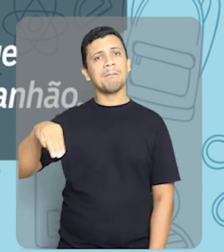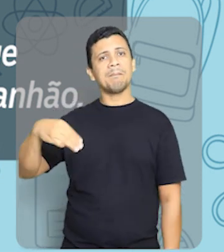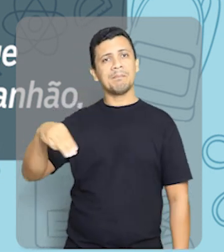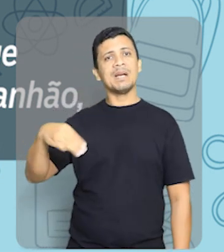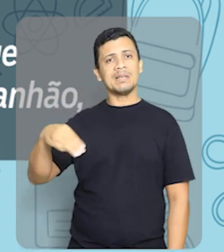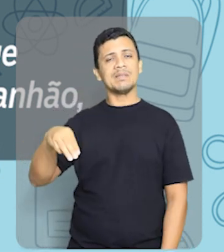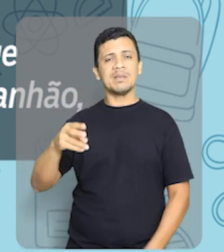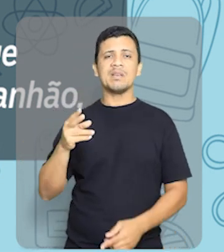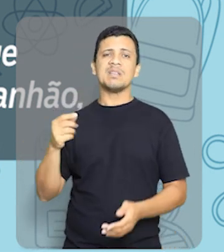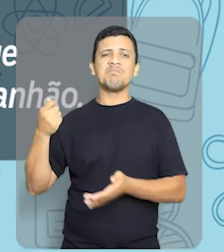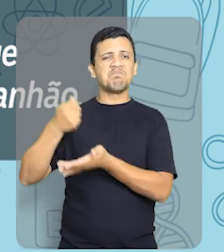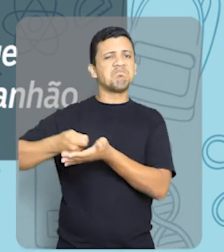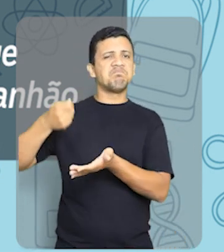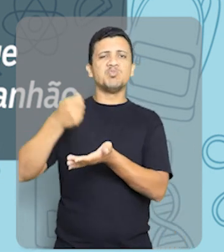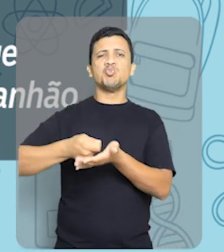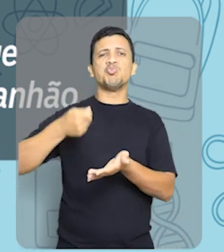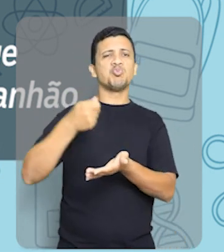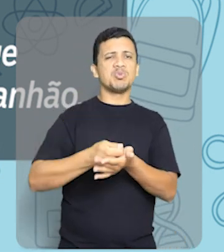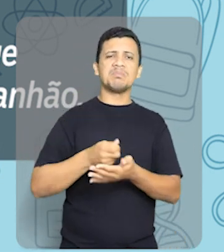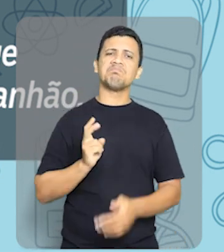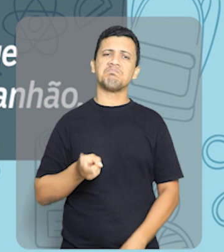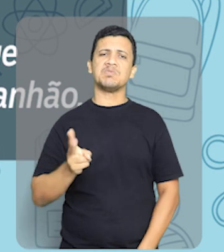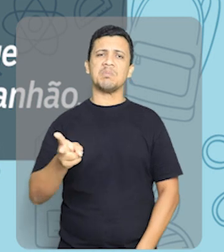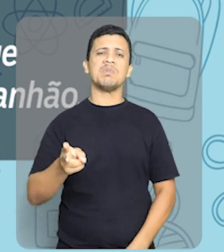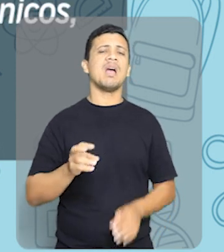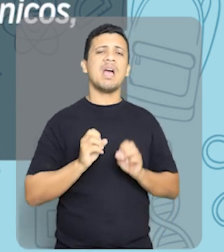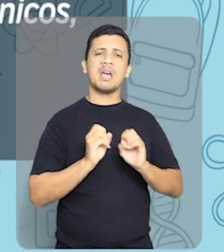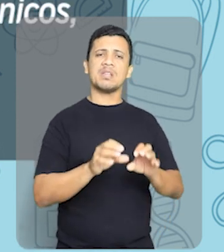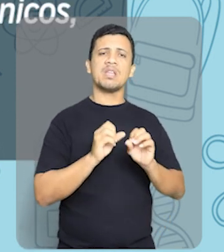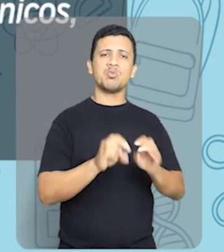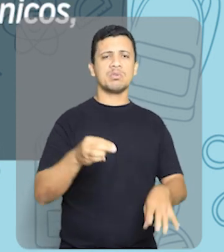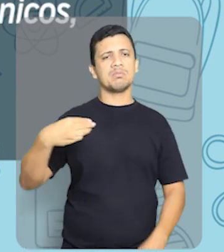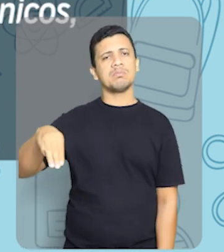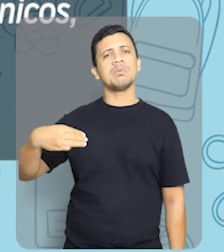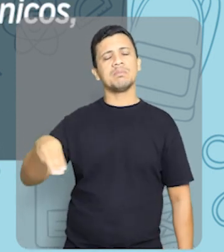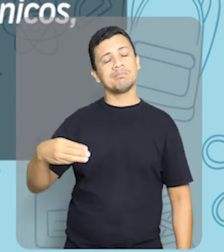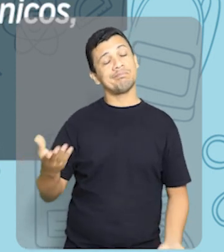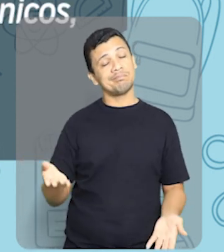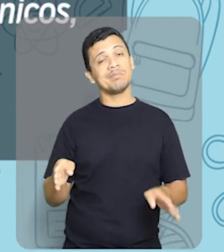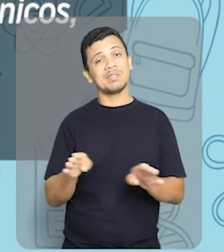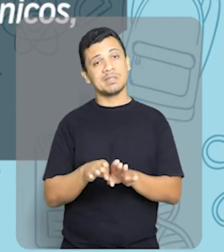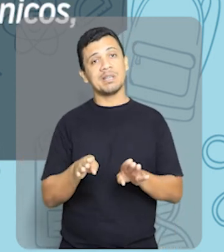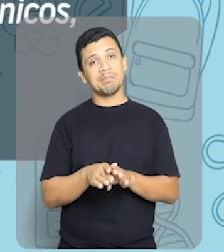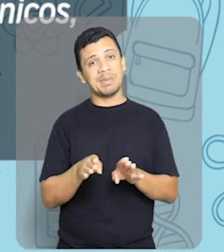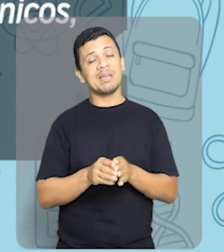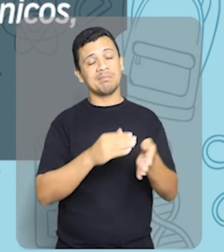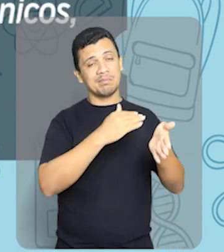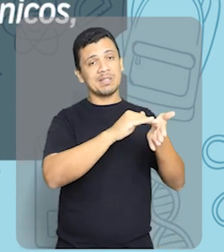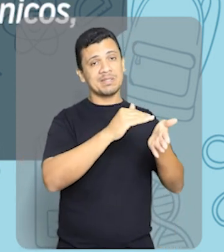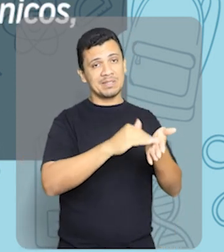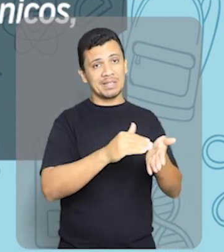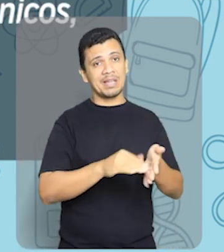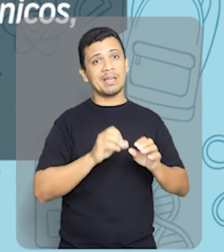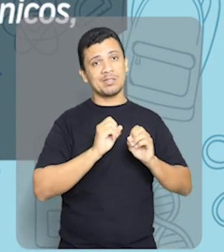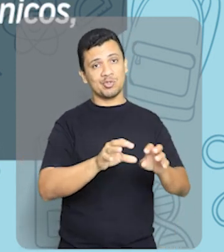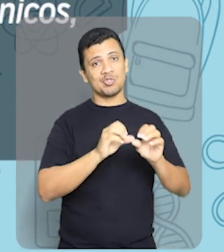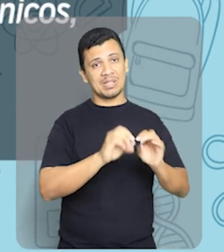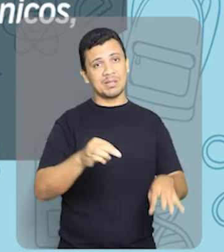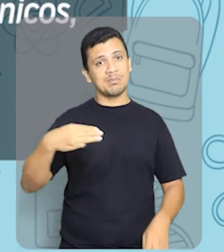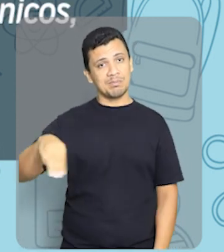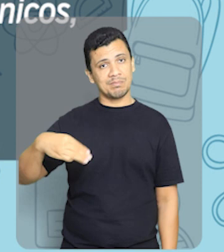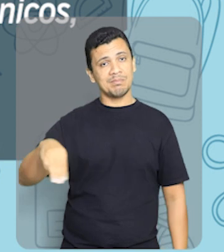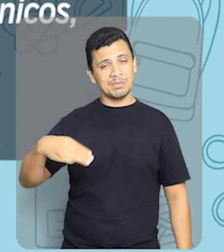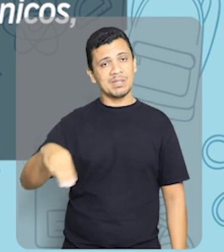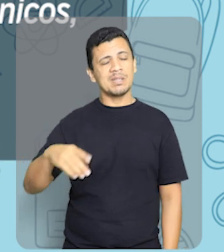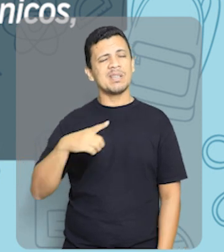sempre lutando pela educação do Maranhão. E, claro, dentro da própria Secretaria de Estado da Educação, nós temos